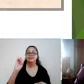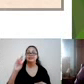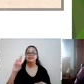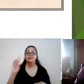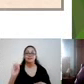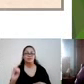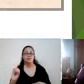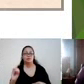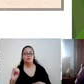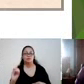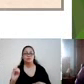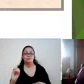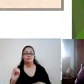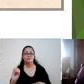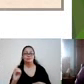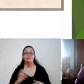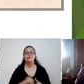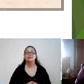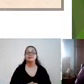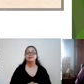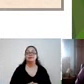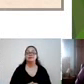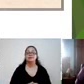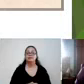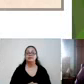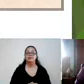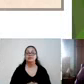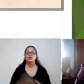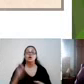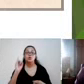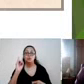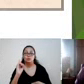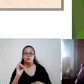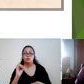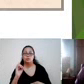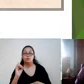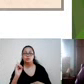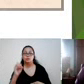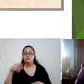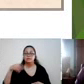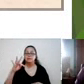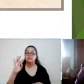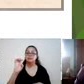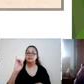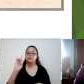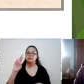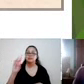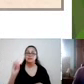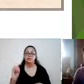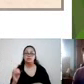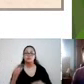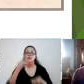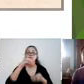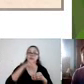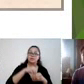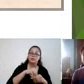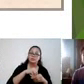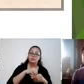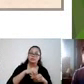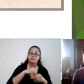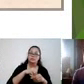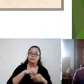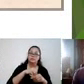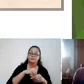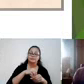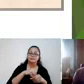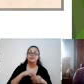maior. Os racionais é maior que os inteiros. Todos os inteiros estão dentro dos racionais. Mas existem alguns